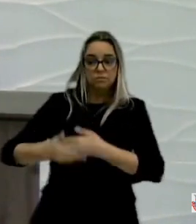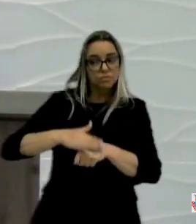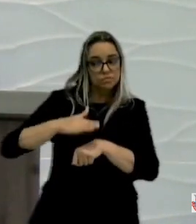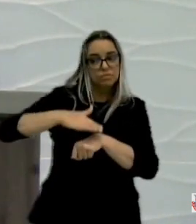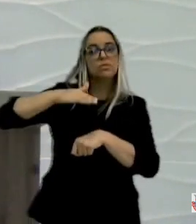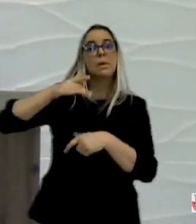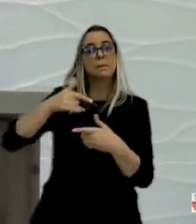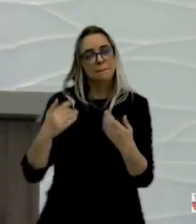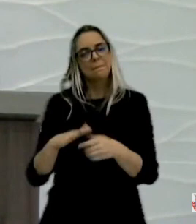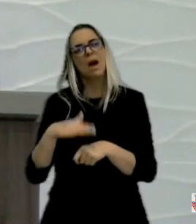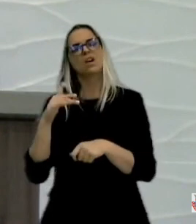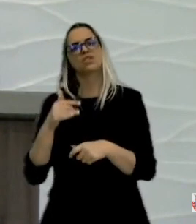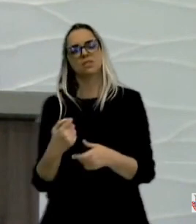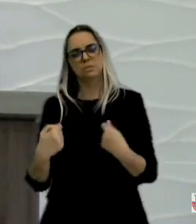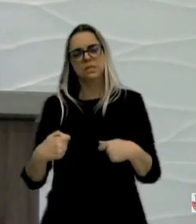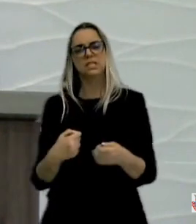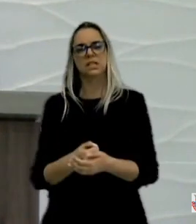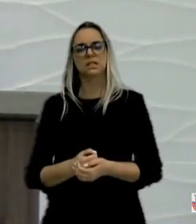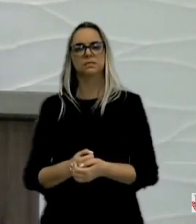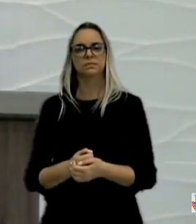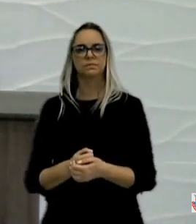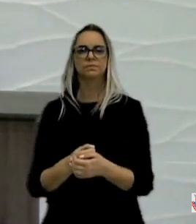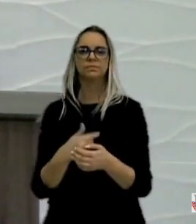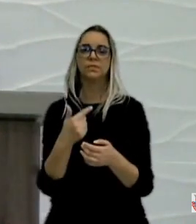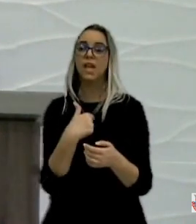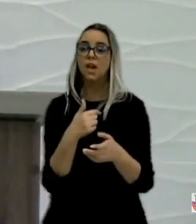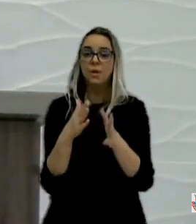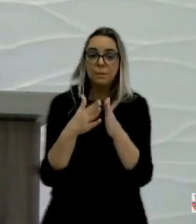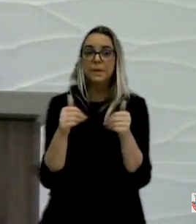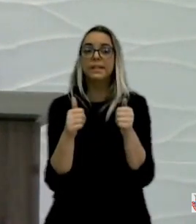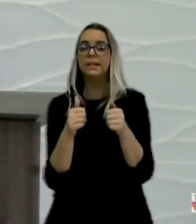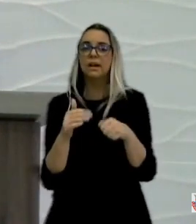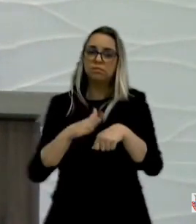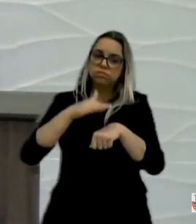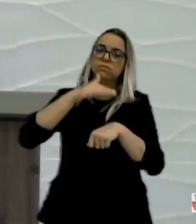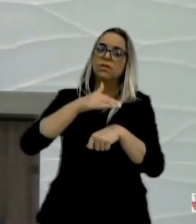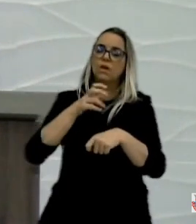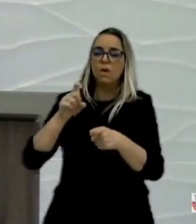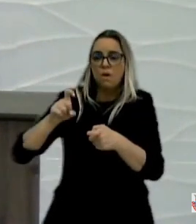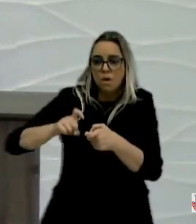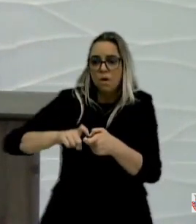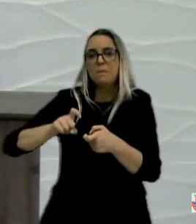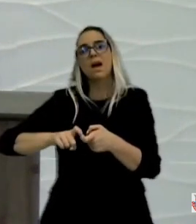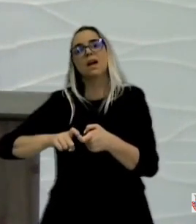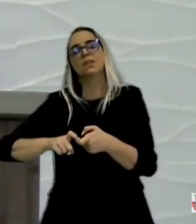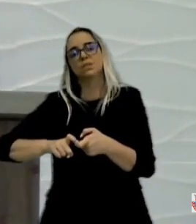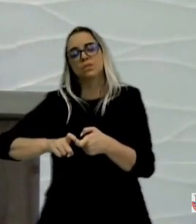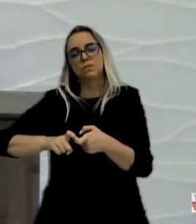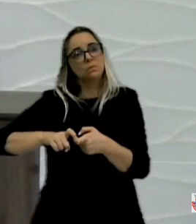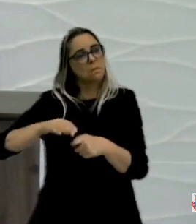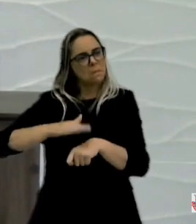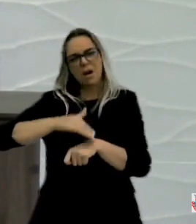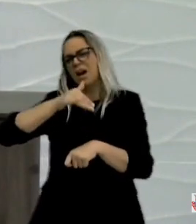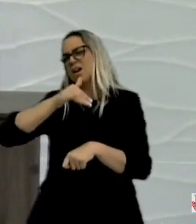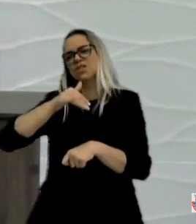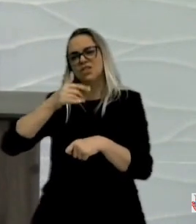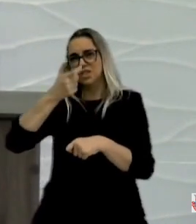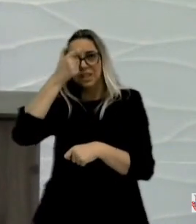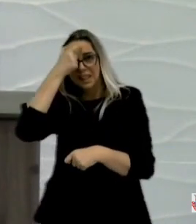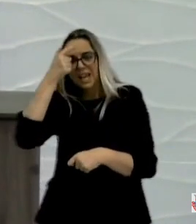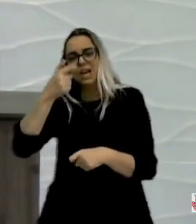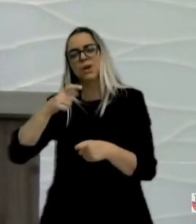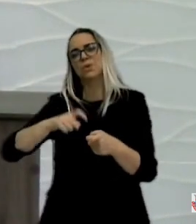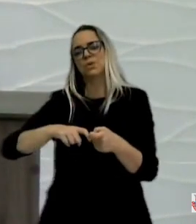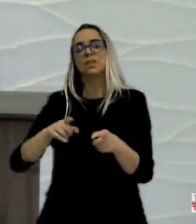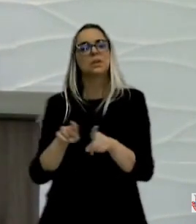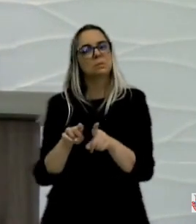já solicitei aumentar atendimento, tanto do ortopedista, como da ginecologista, como do neuropediatra, enfim.